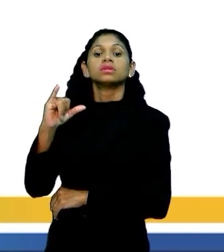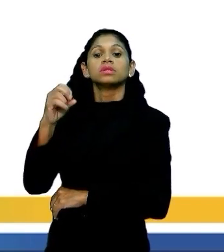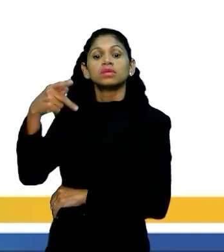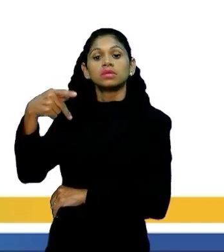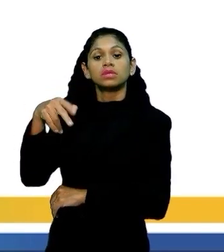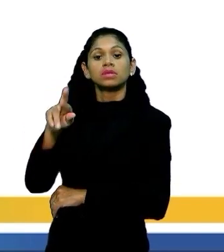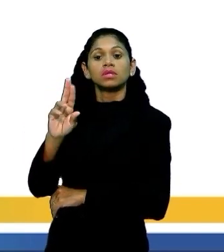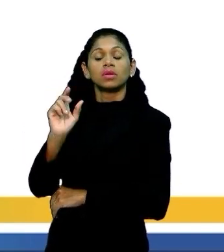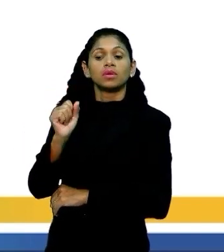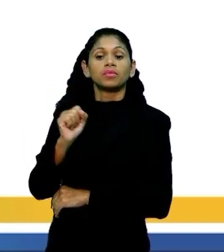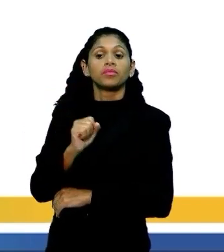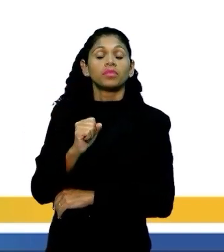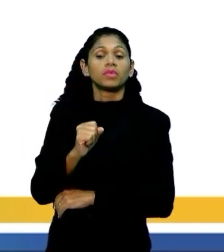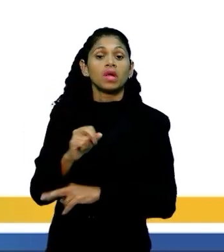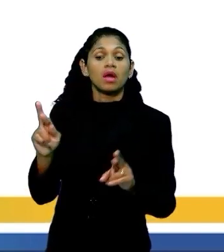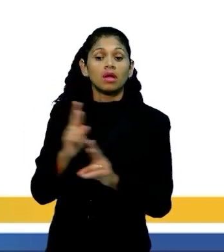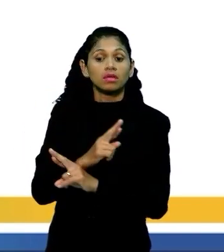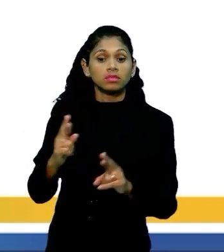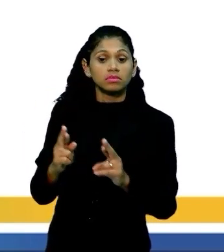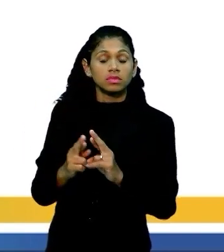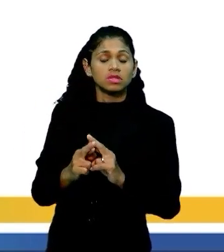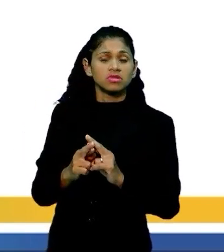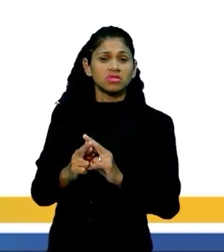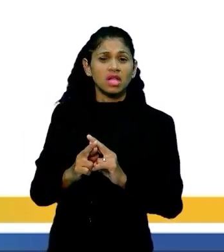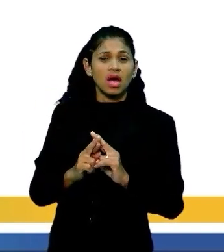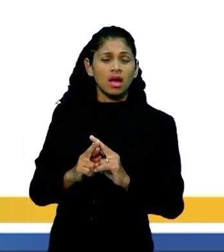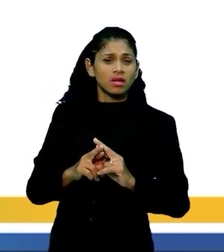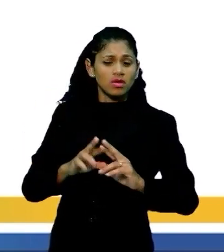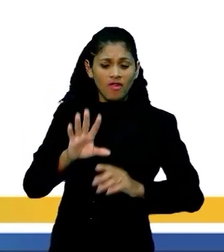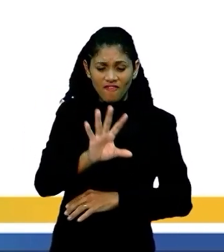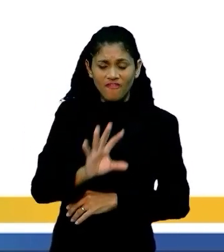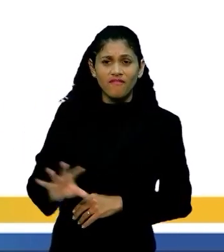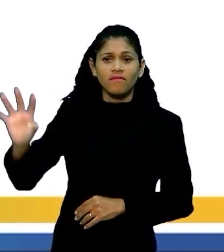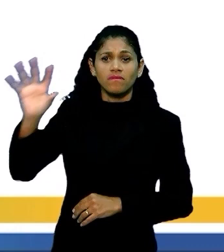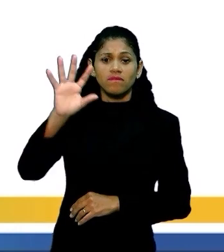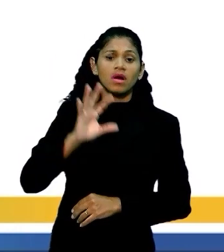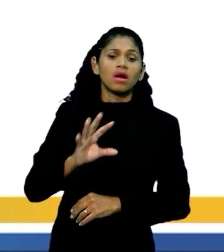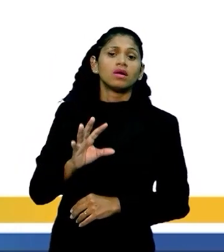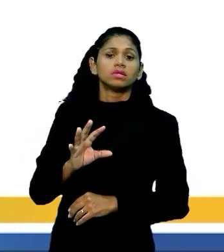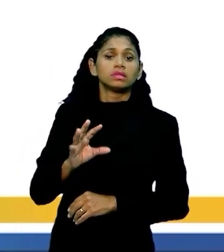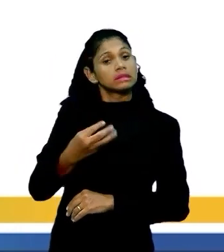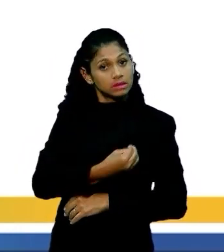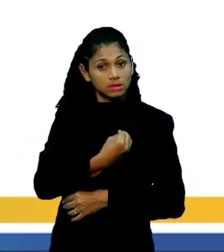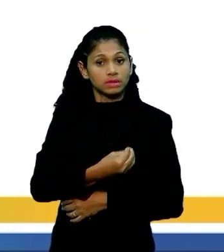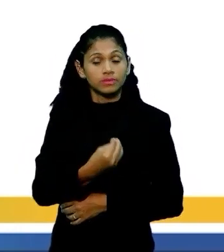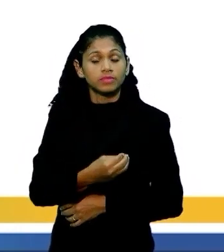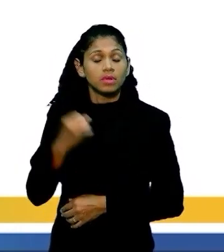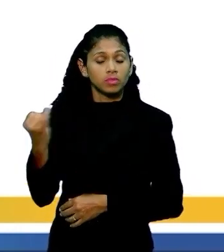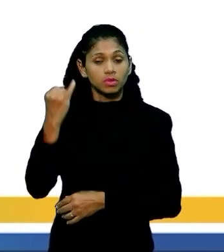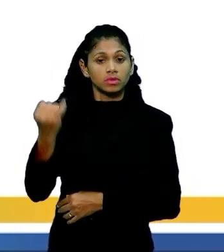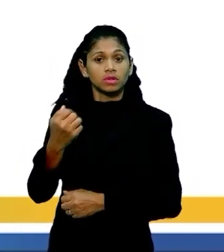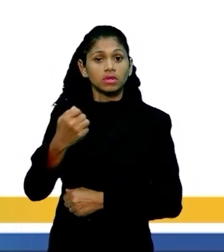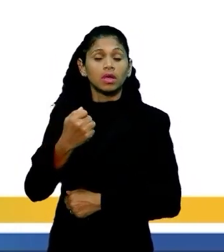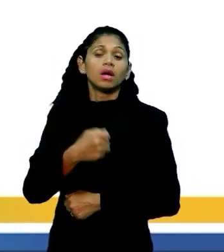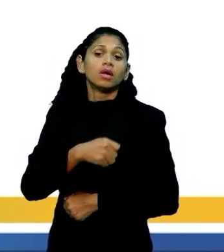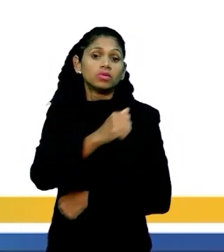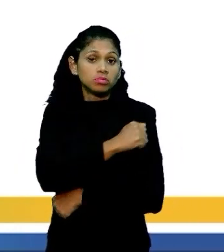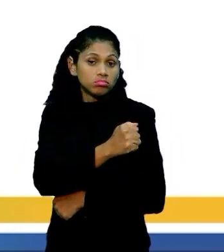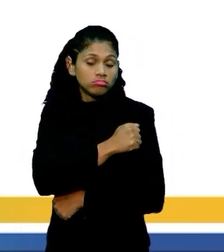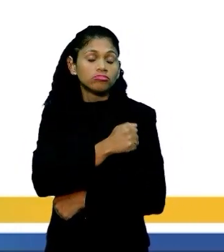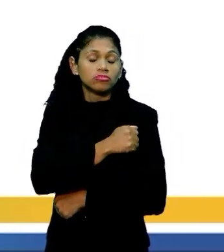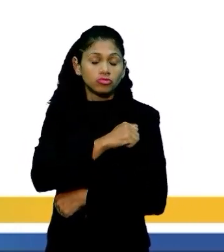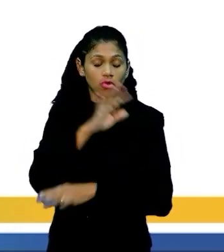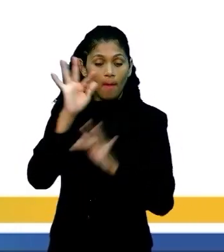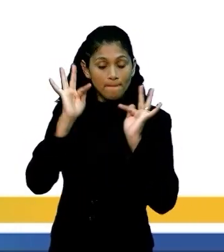práticas de diversas áreas da vida por isso é importante que o estudante esteja preparado para enfrentar questões que